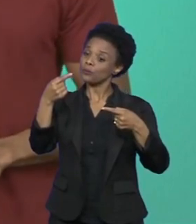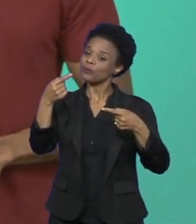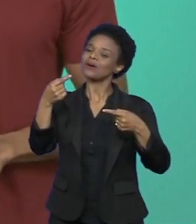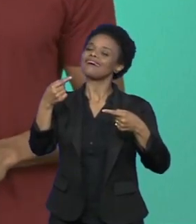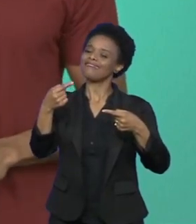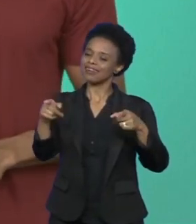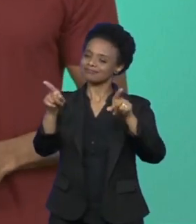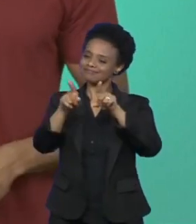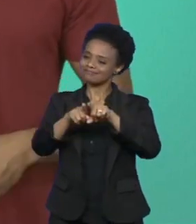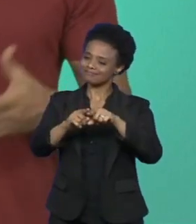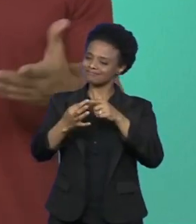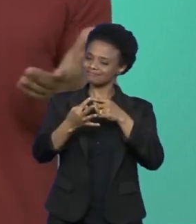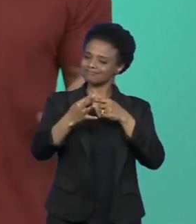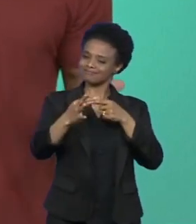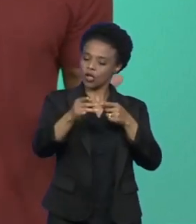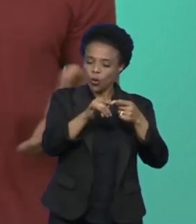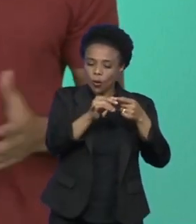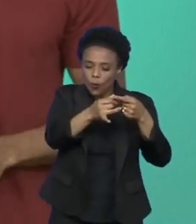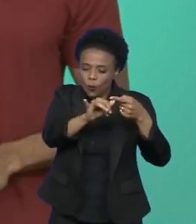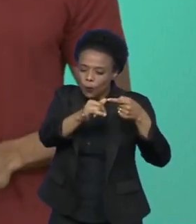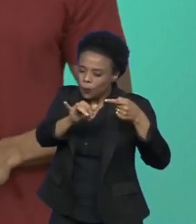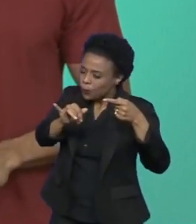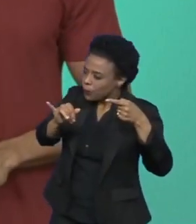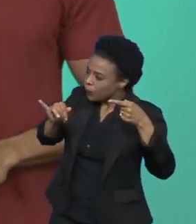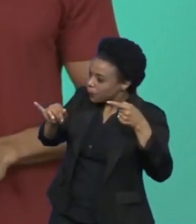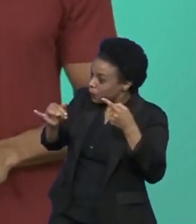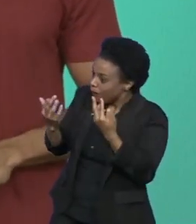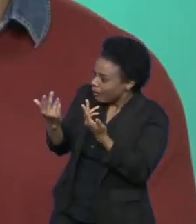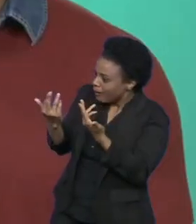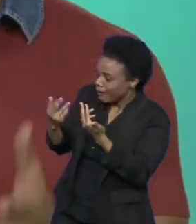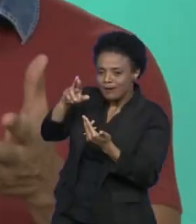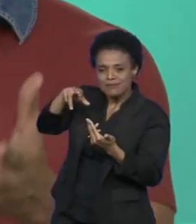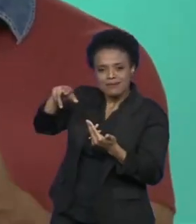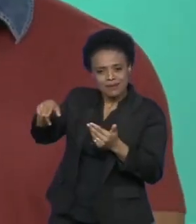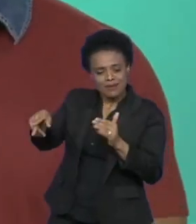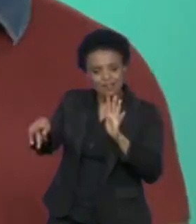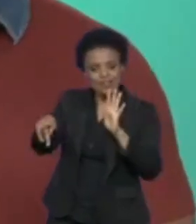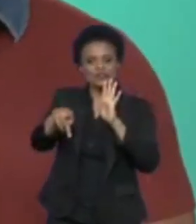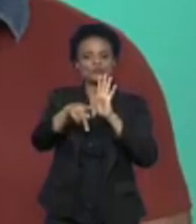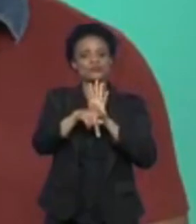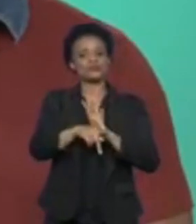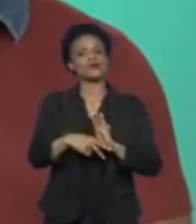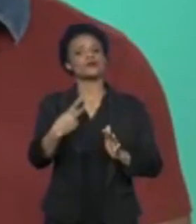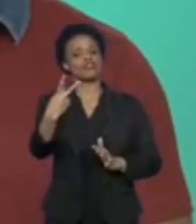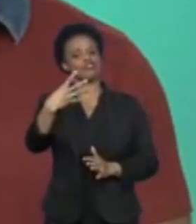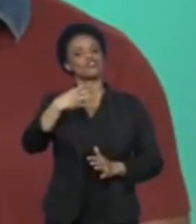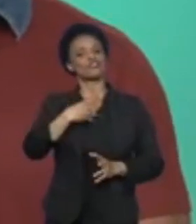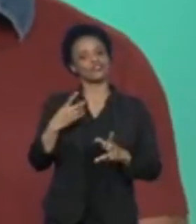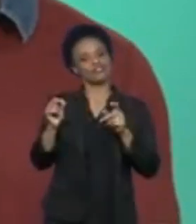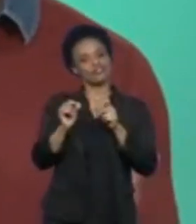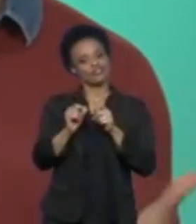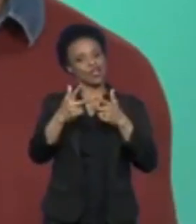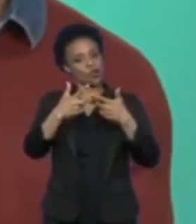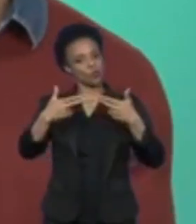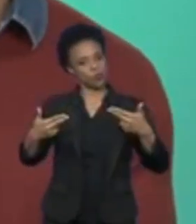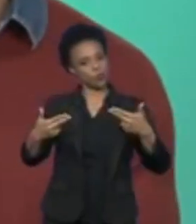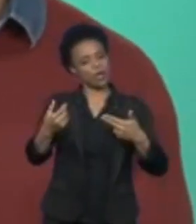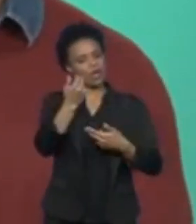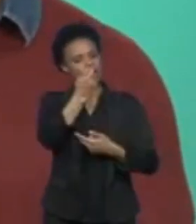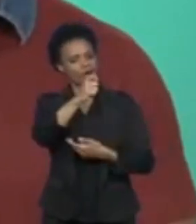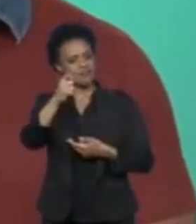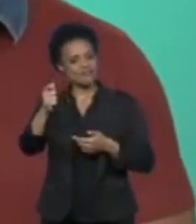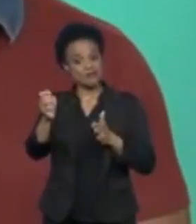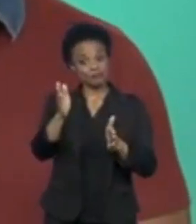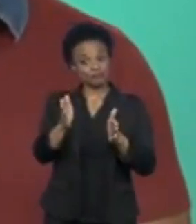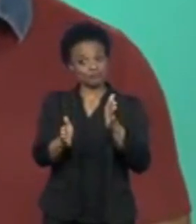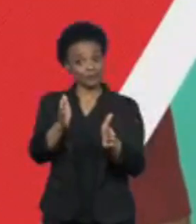seja atravessada por uma corrente elétrica igual ao do circuito original. Existem duas maneiras de fazer isso: associações em série